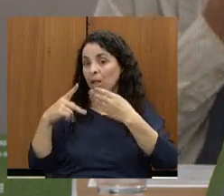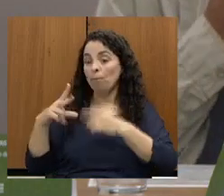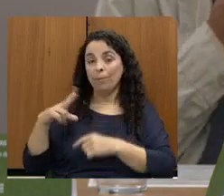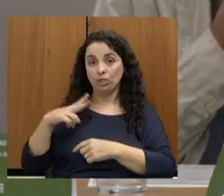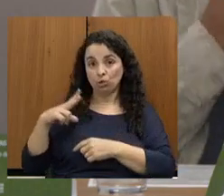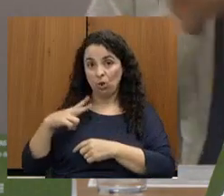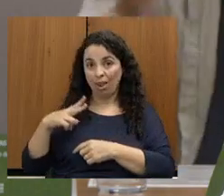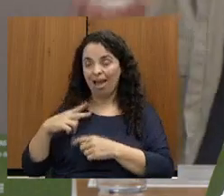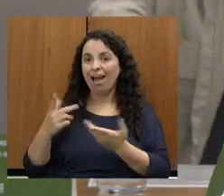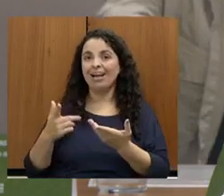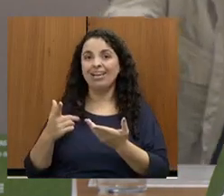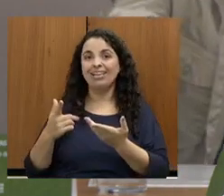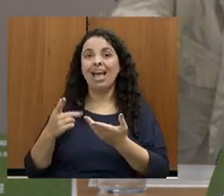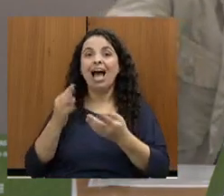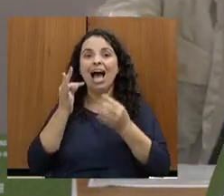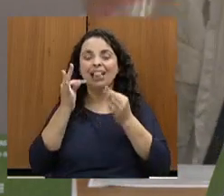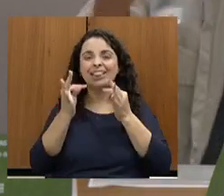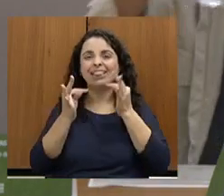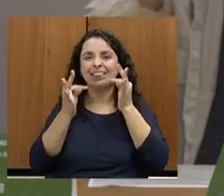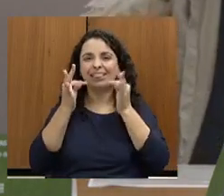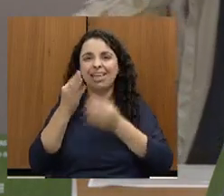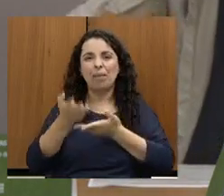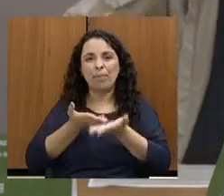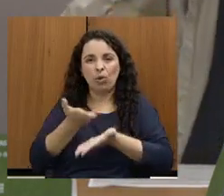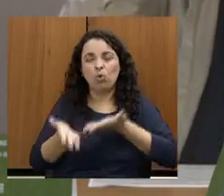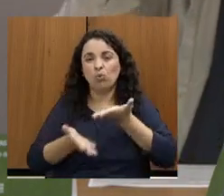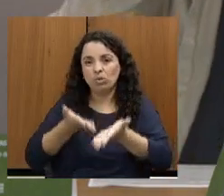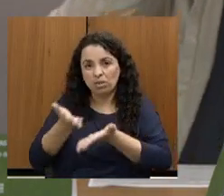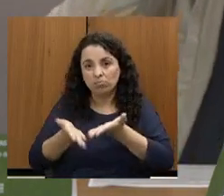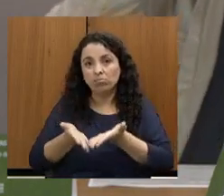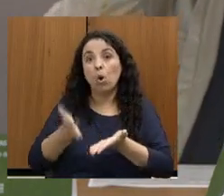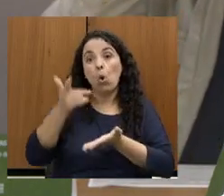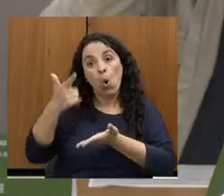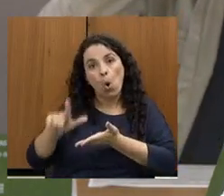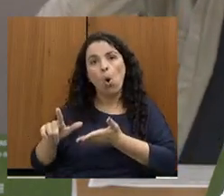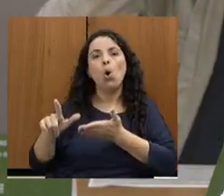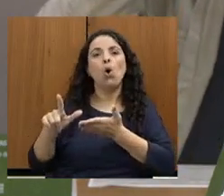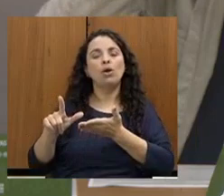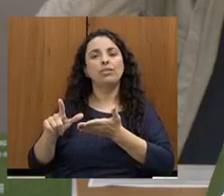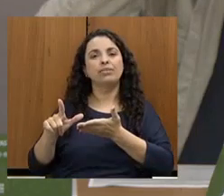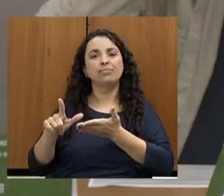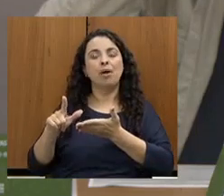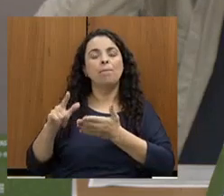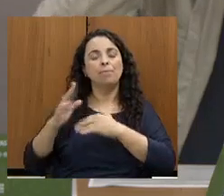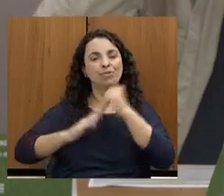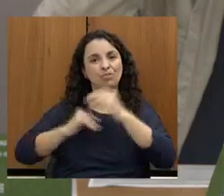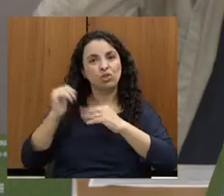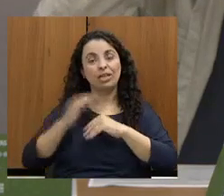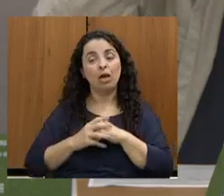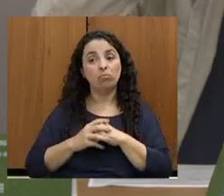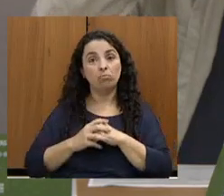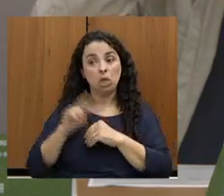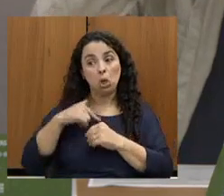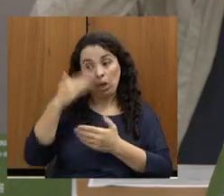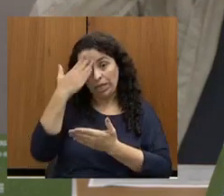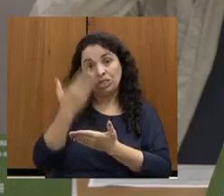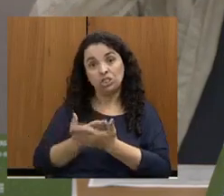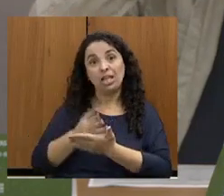também para uma excelente, muito bem indicada. E confiei que pudesse se resolver da melhor forma.